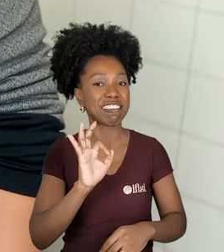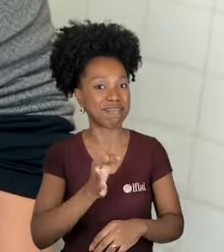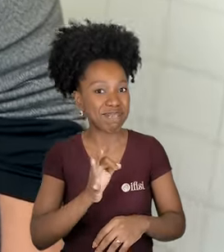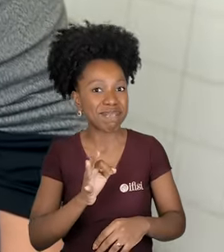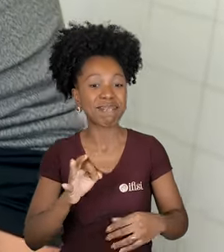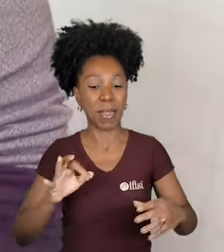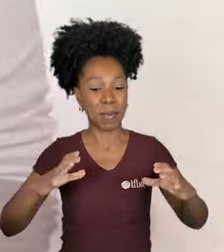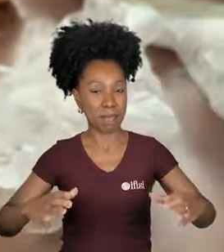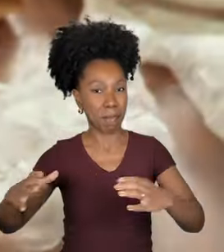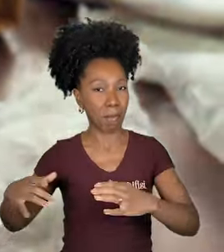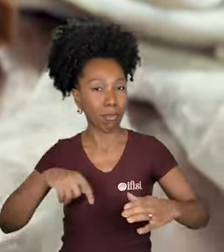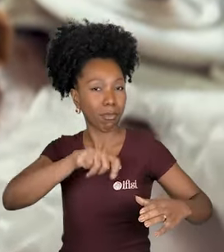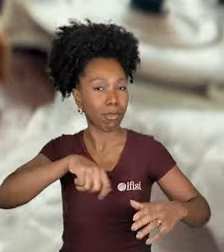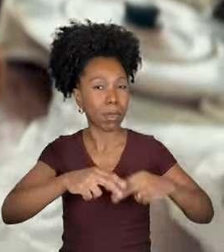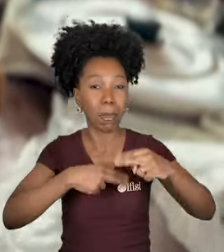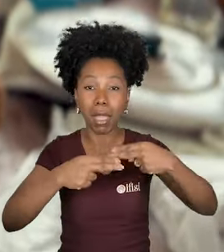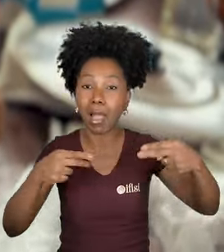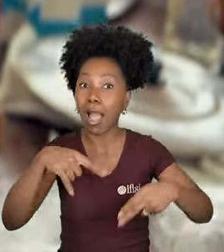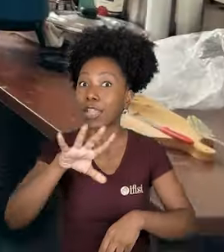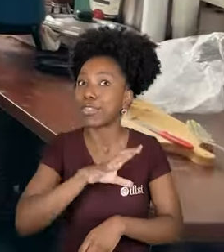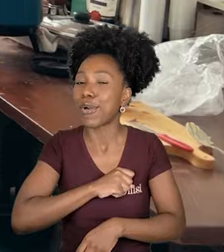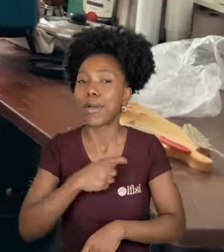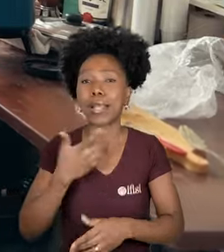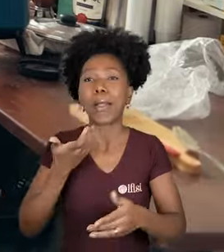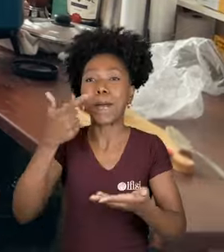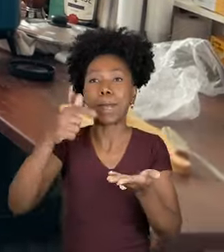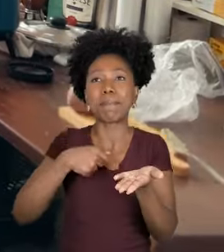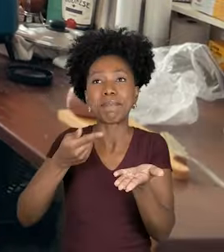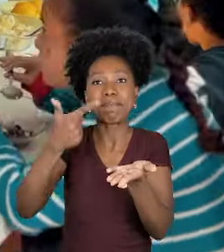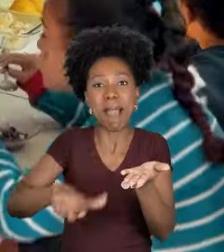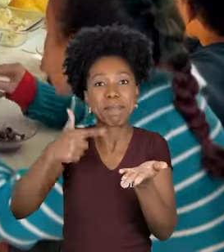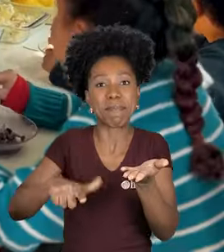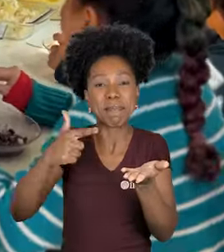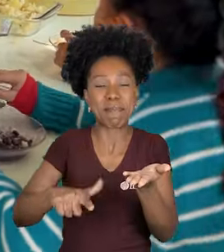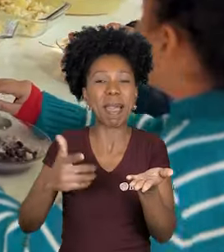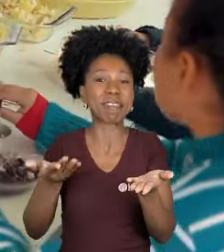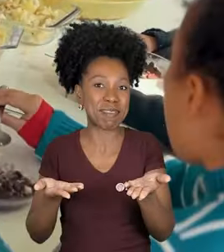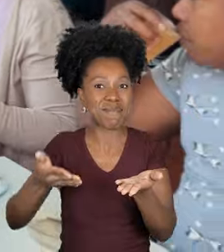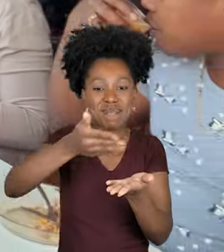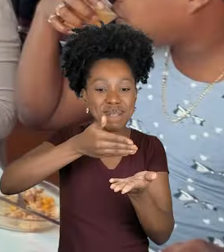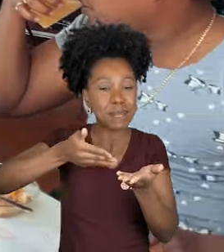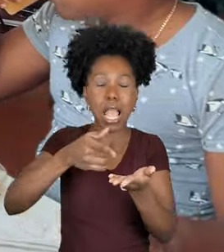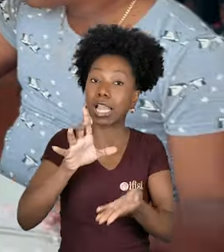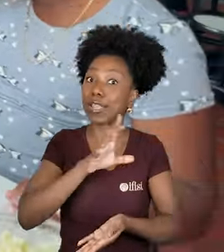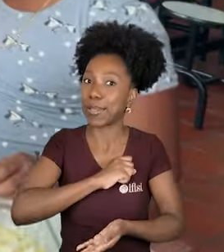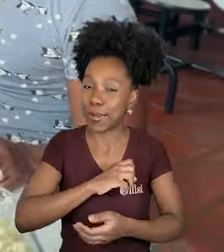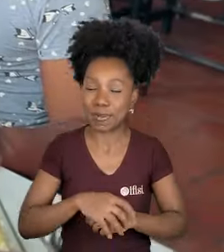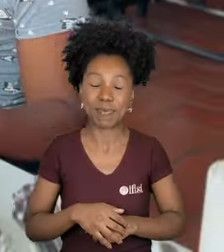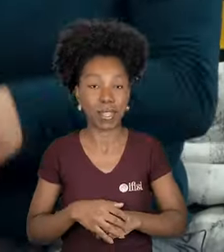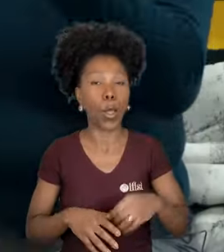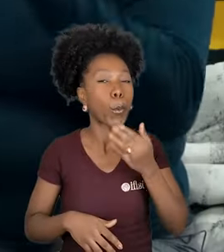Uhum. É, as panelas de macarronada, eles adoram. Ai, bota mais um pouquinho, tia, bota mais um pouquinho de molho. Eles